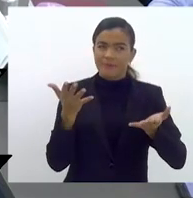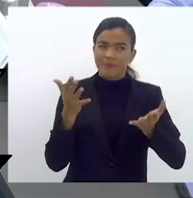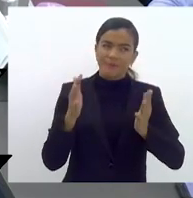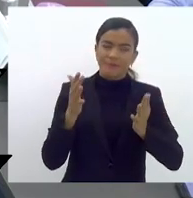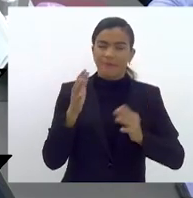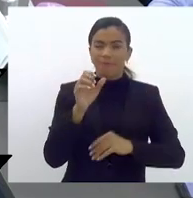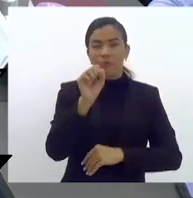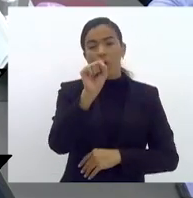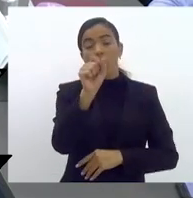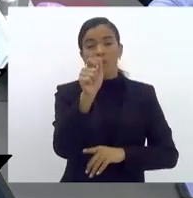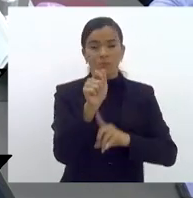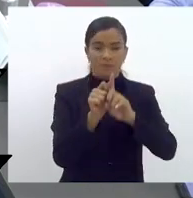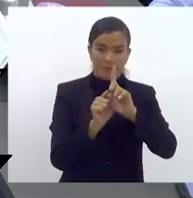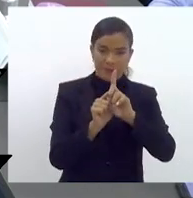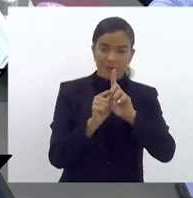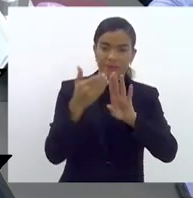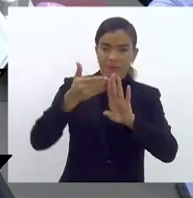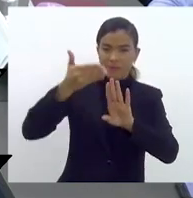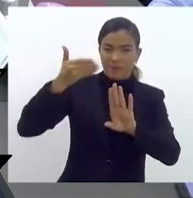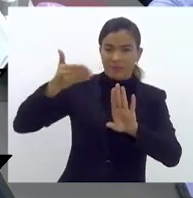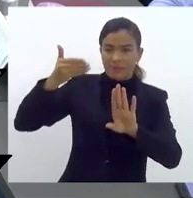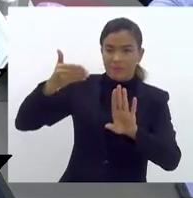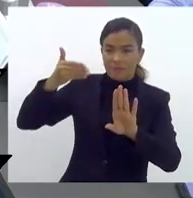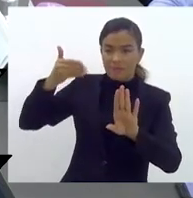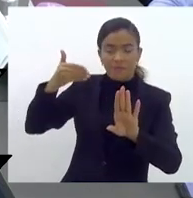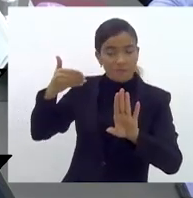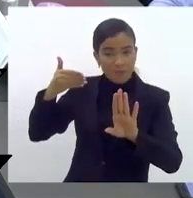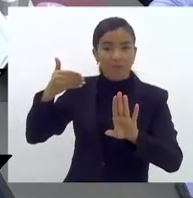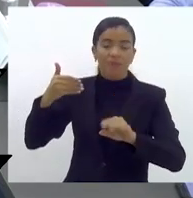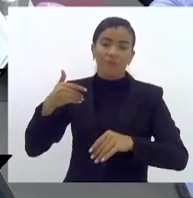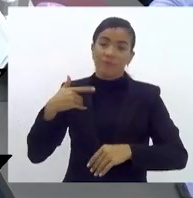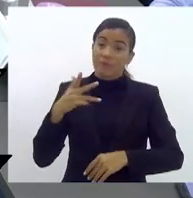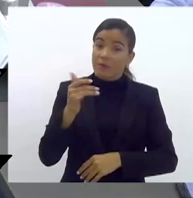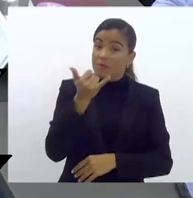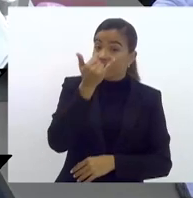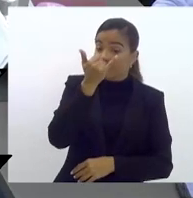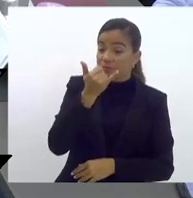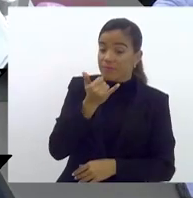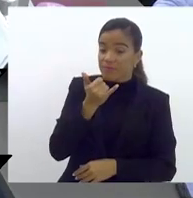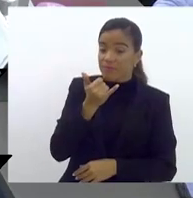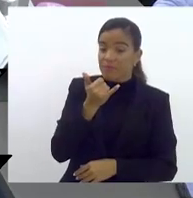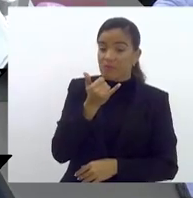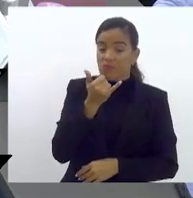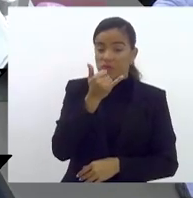8 meses atrás casualmente viu deputado